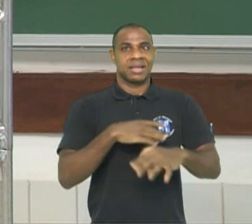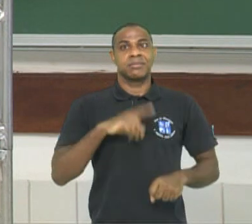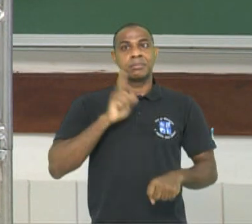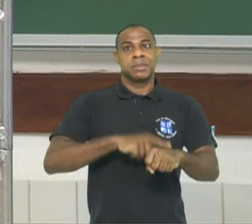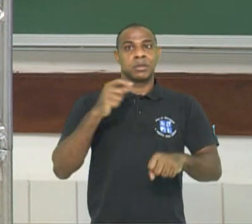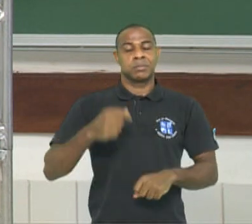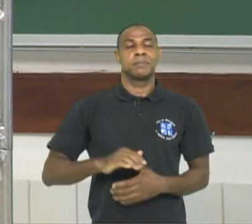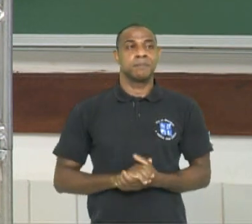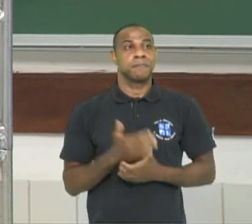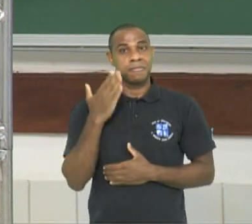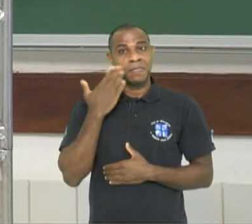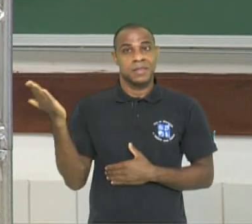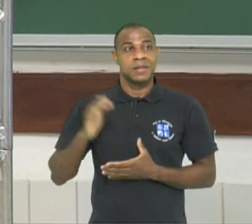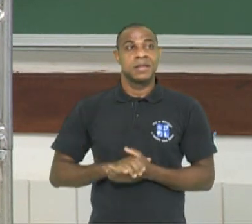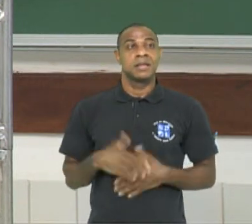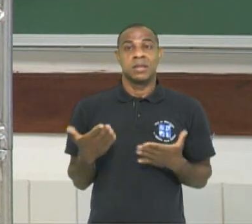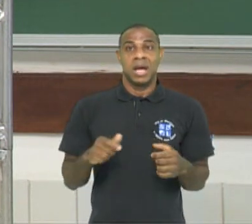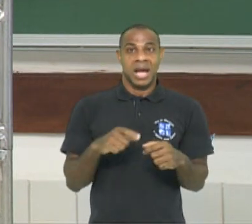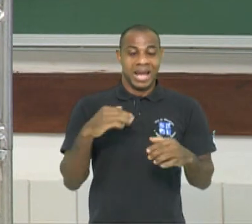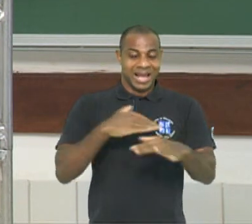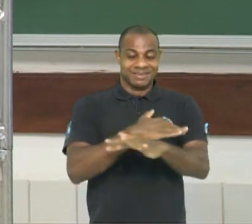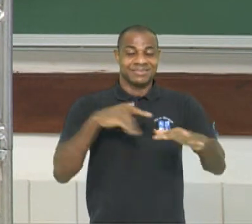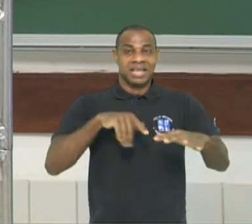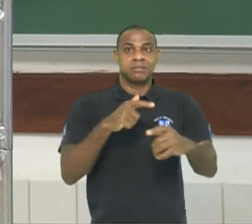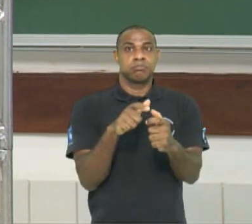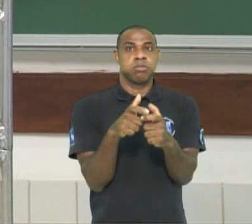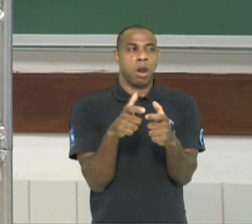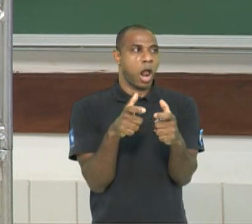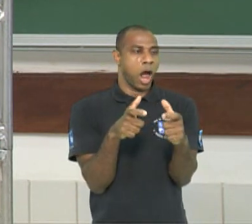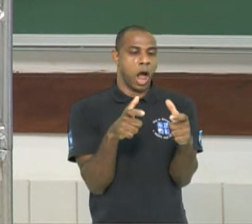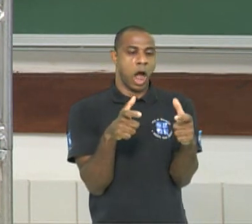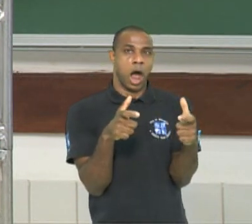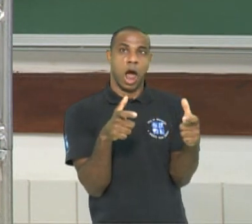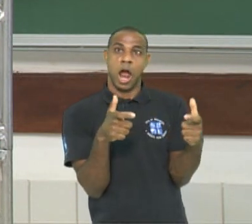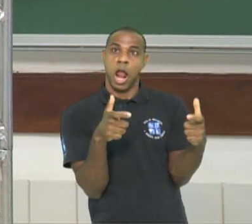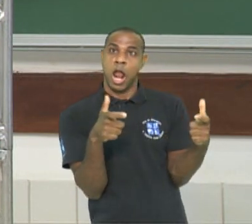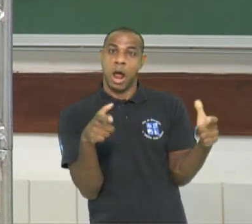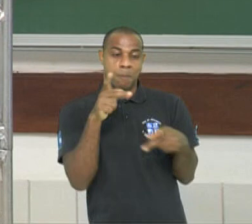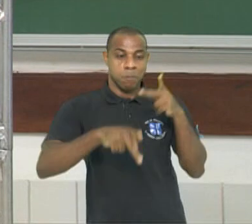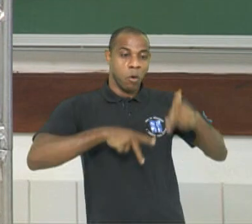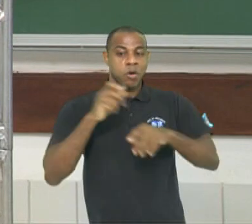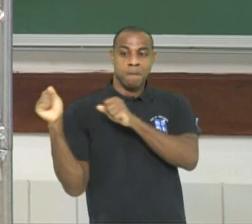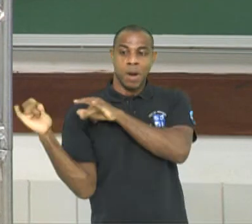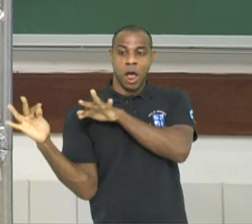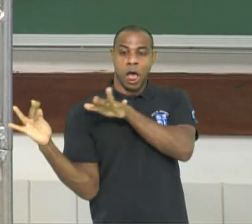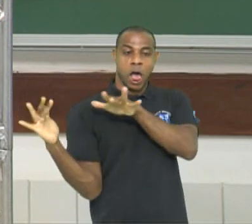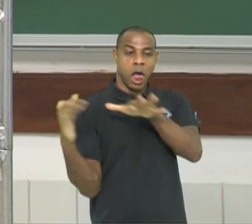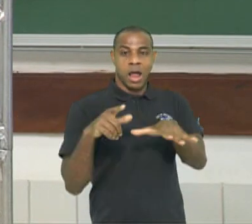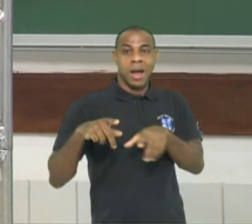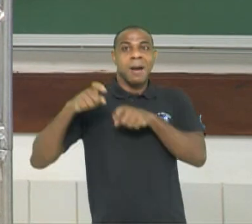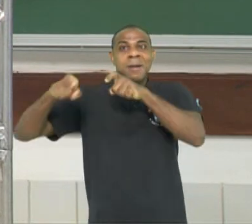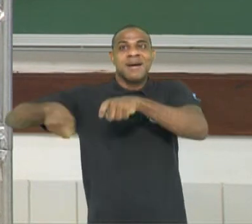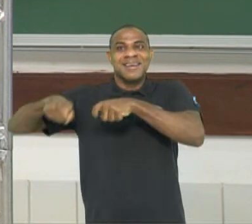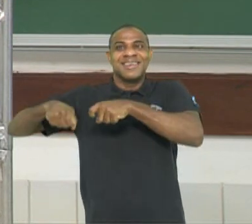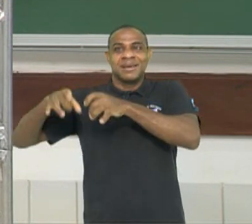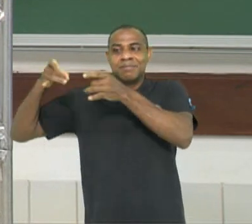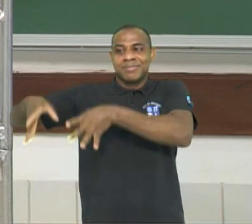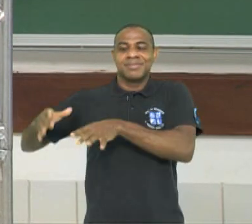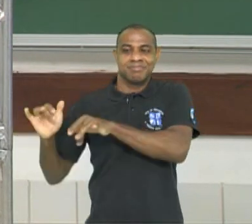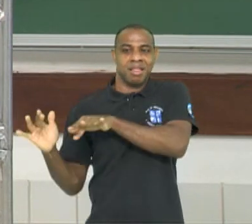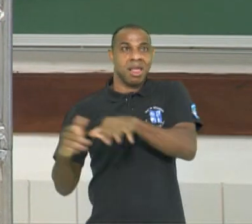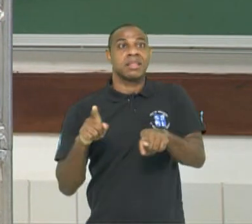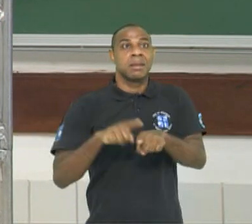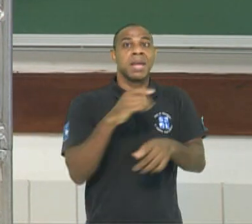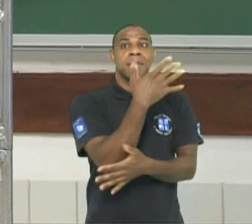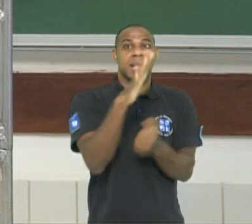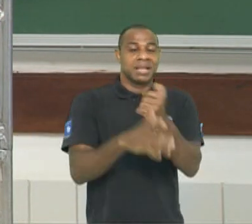momento. Ou seja, as cidades foram aumentando a quantidade de população E as paisagens também foram ficando diferentes ao